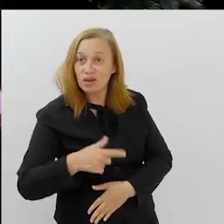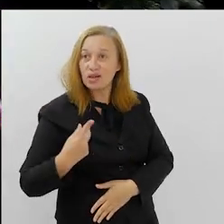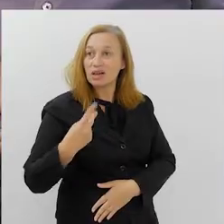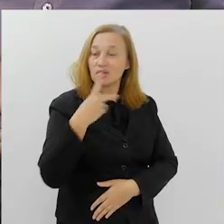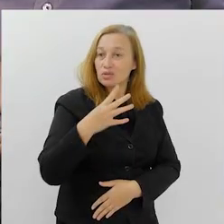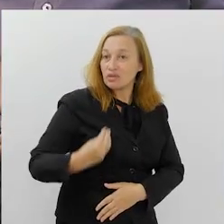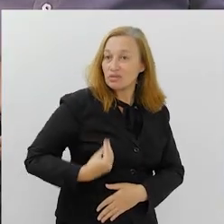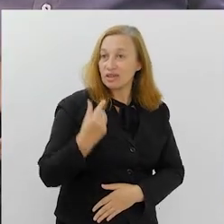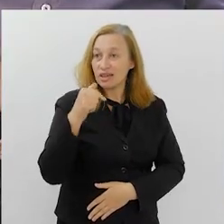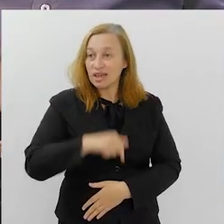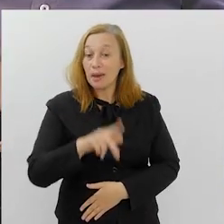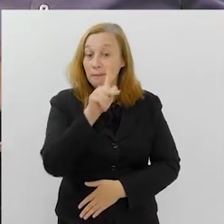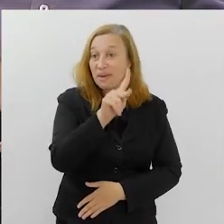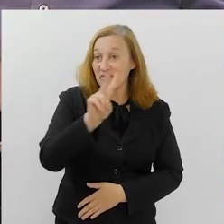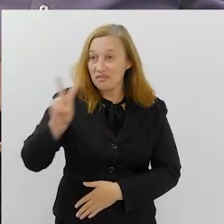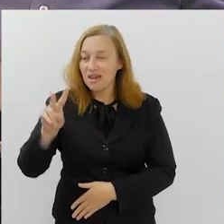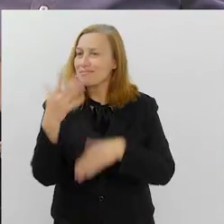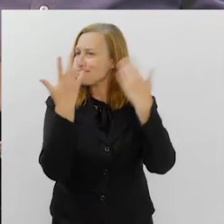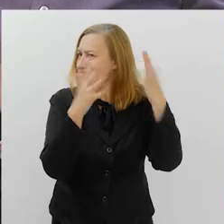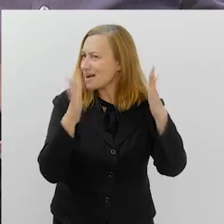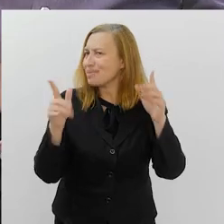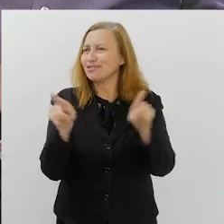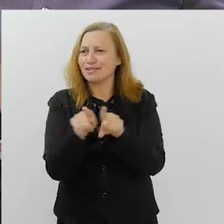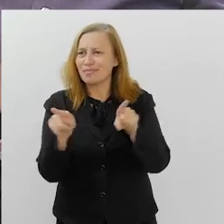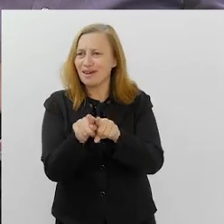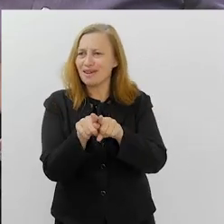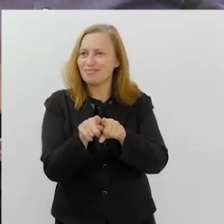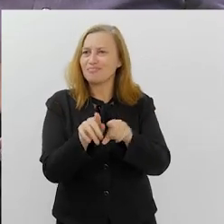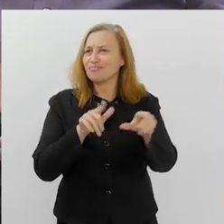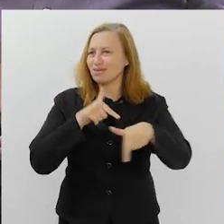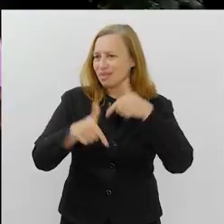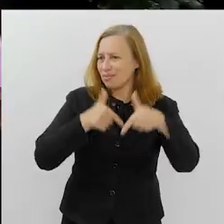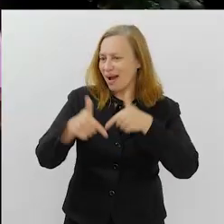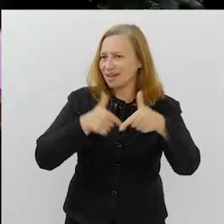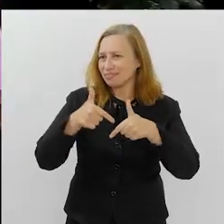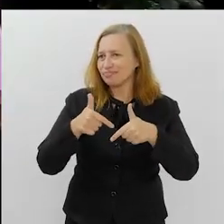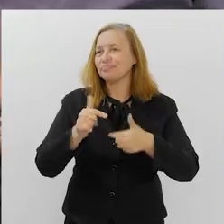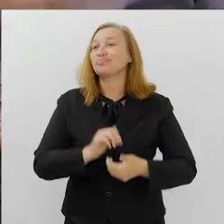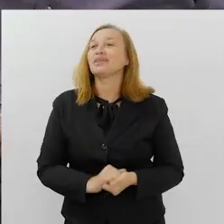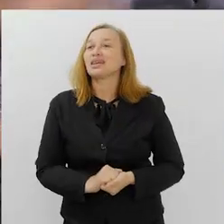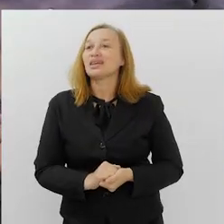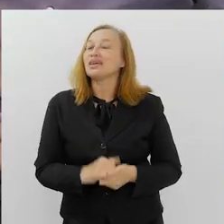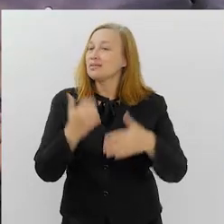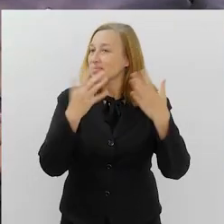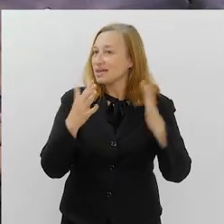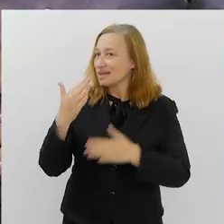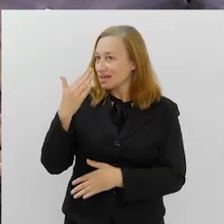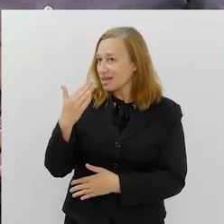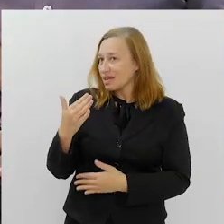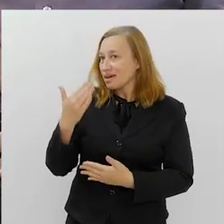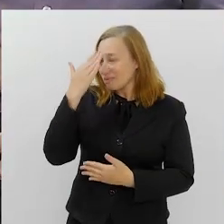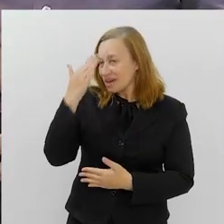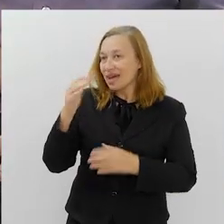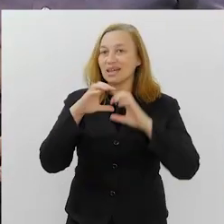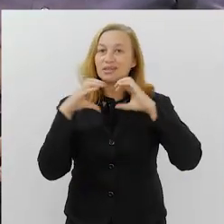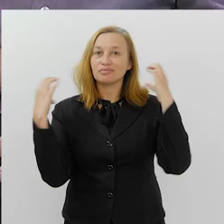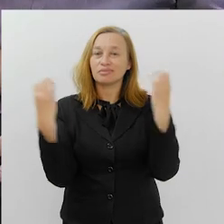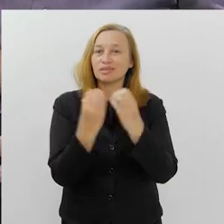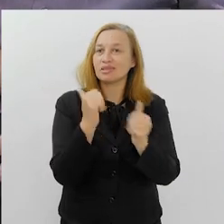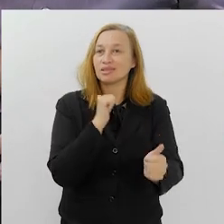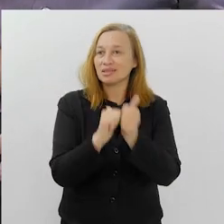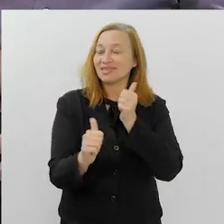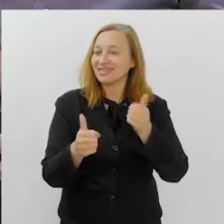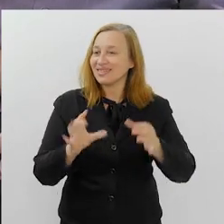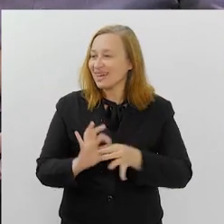uma vez a sua presença aqui, PV, e parabéns aí também pela cobertura. Obrigado, Rui. Eu sempre agradeço aí a participação da Arena Esportiva.